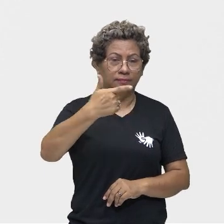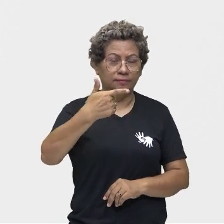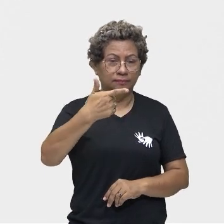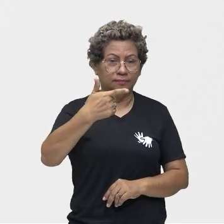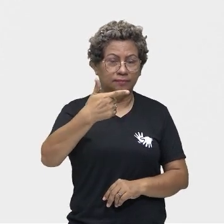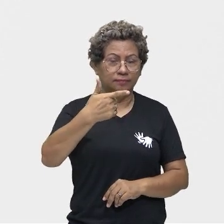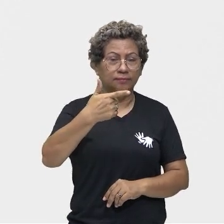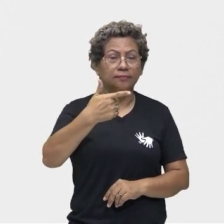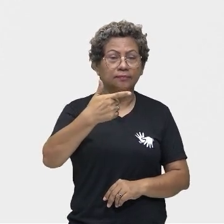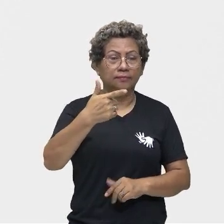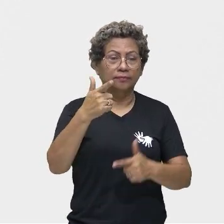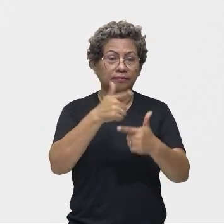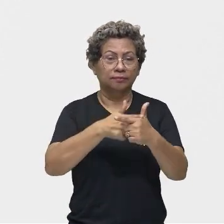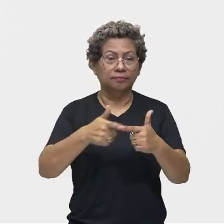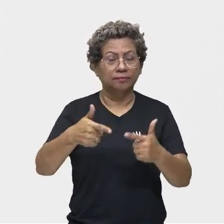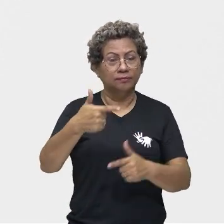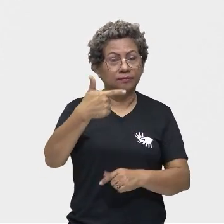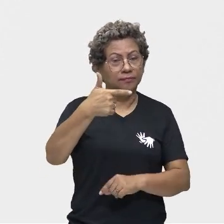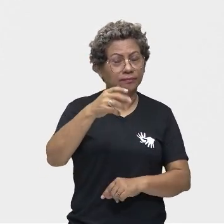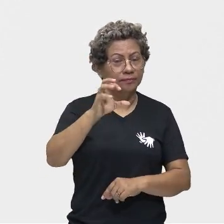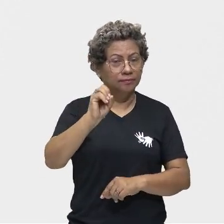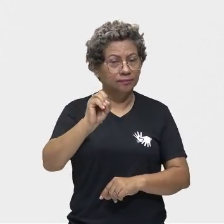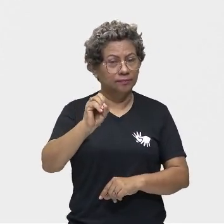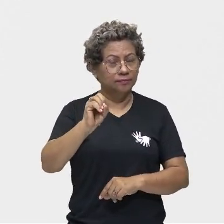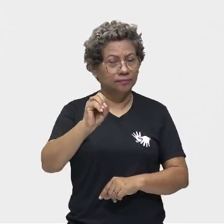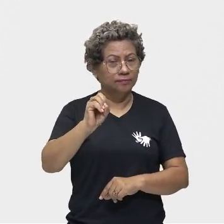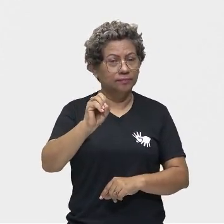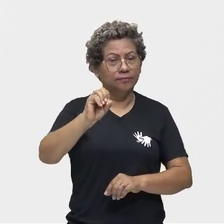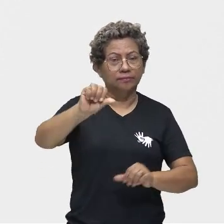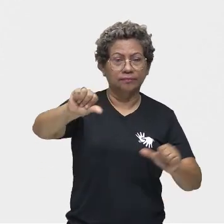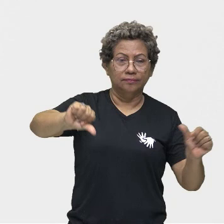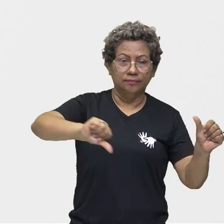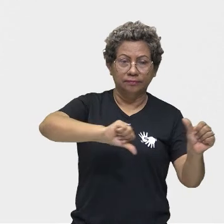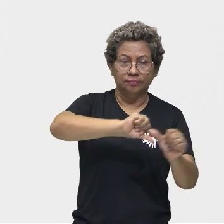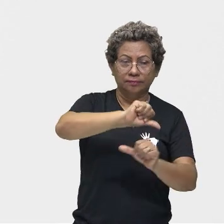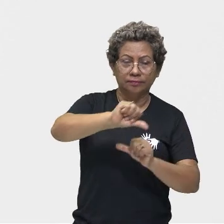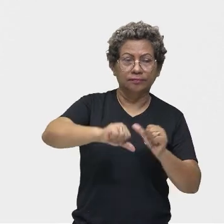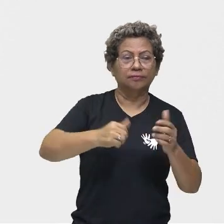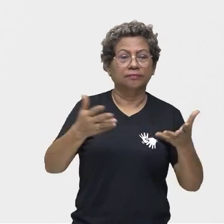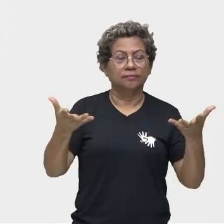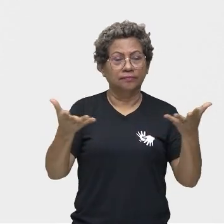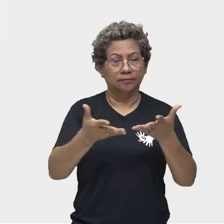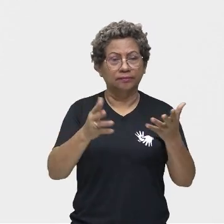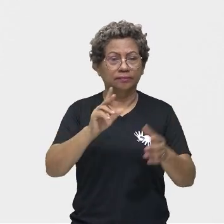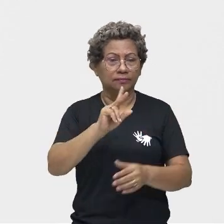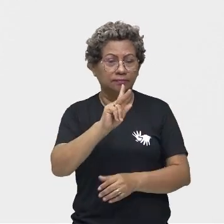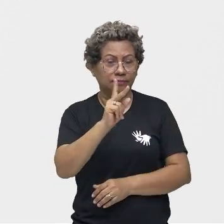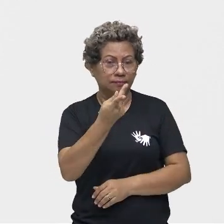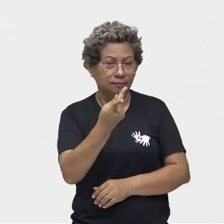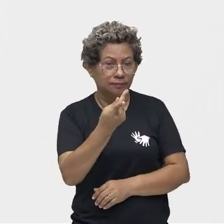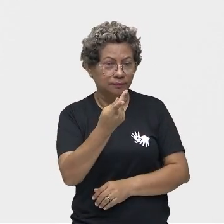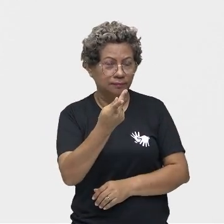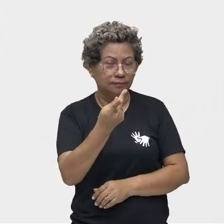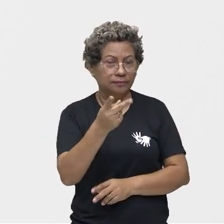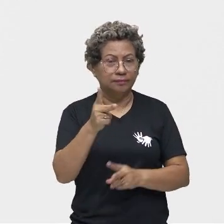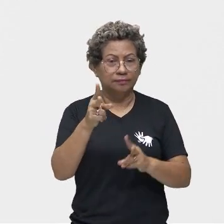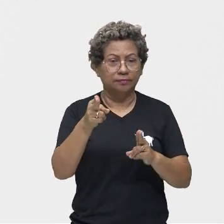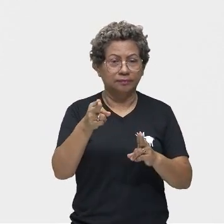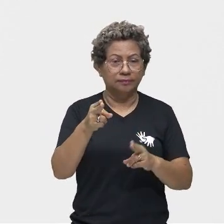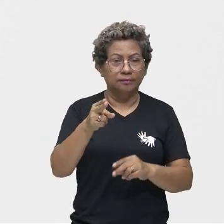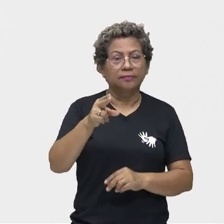16 vezes 12. Pego o 20 que está multiplicando, passo para o primeiro membro, dividindo. Então, nós